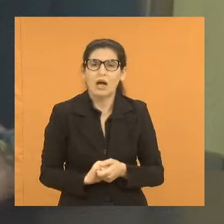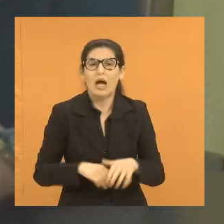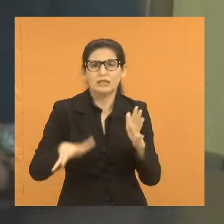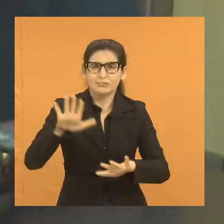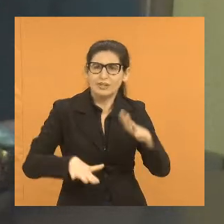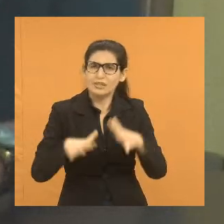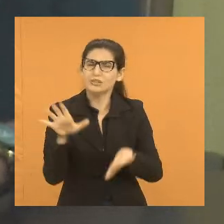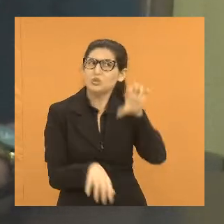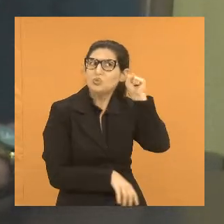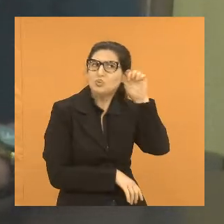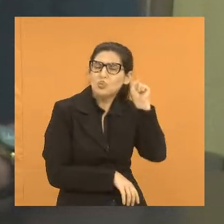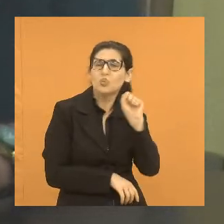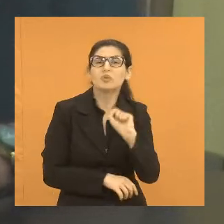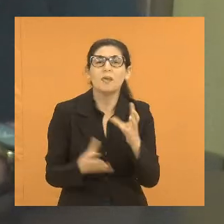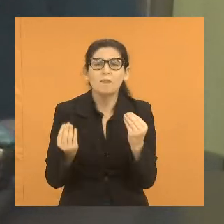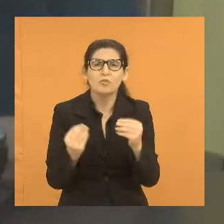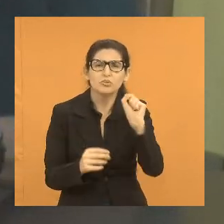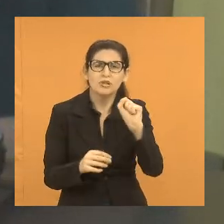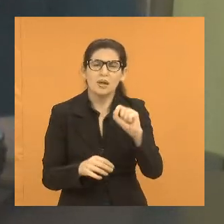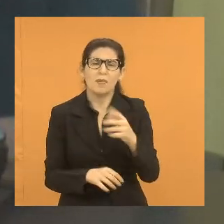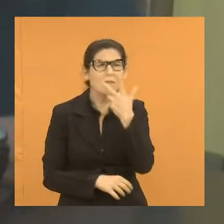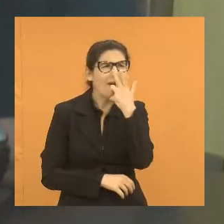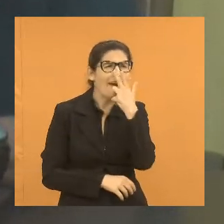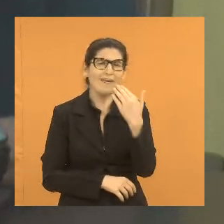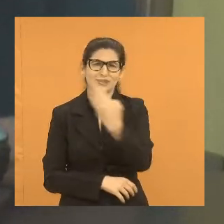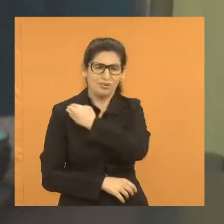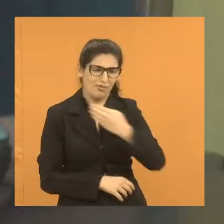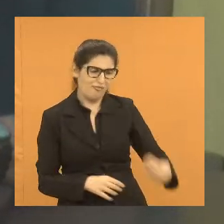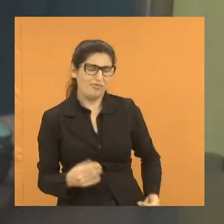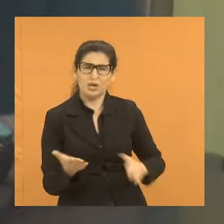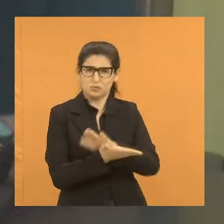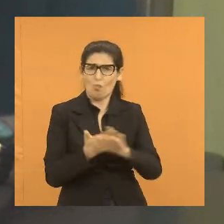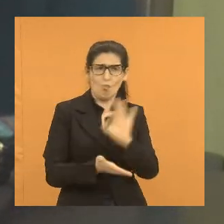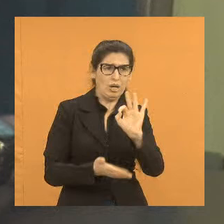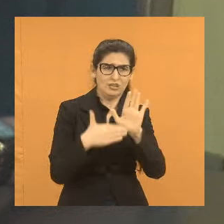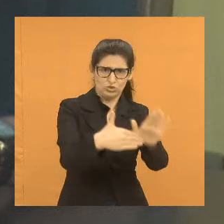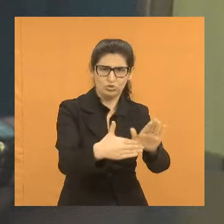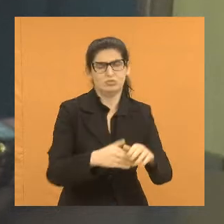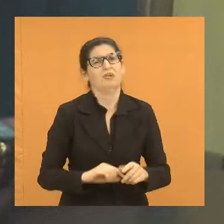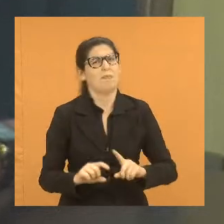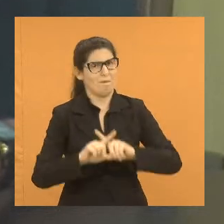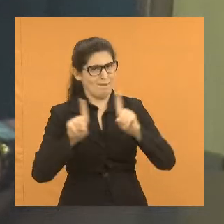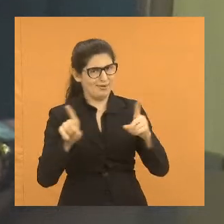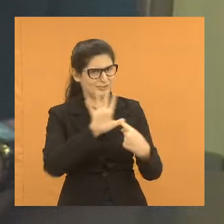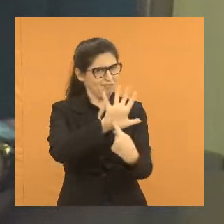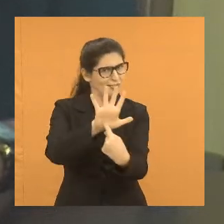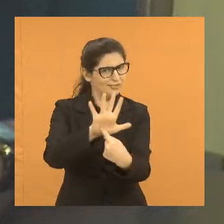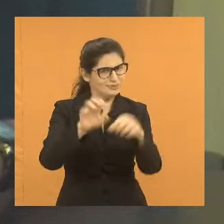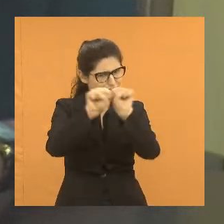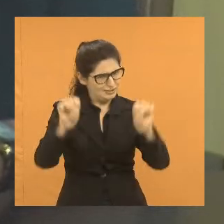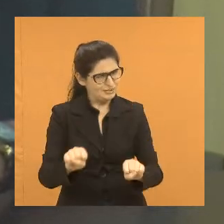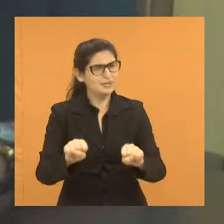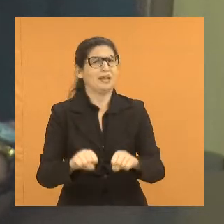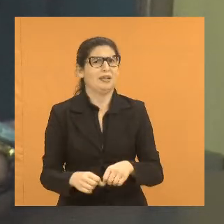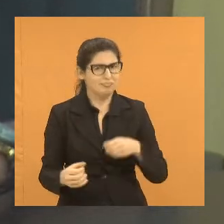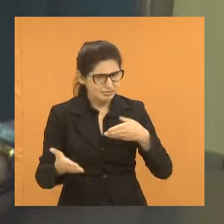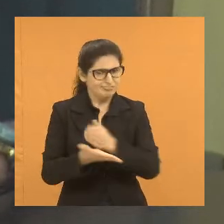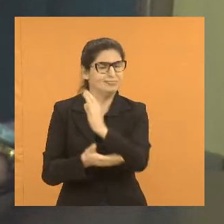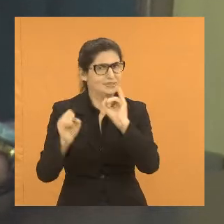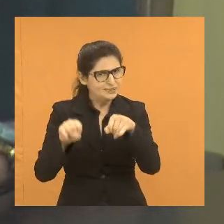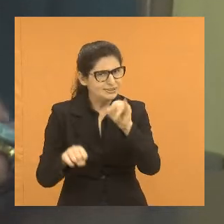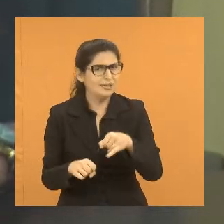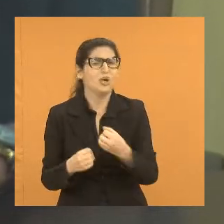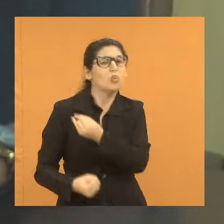isso. Parece que o governo não está fazendo nada, mas daí, quando você vê a apresentação de consultas realizada no